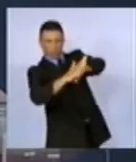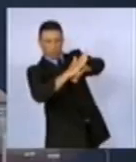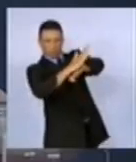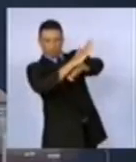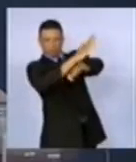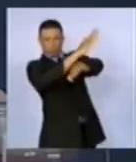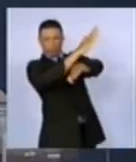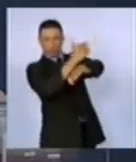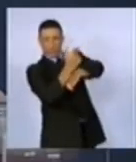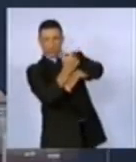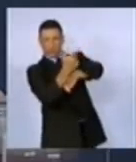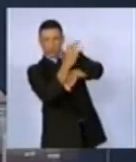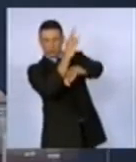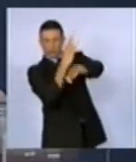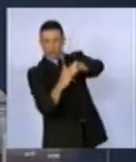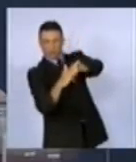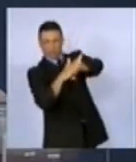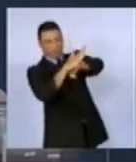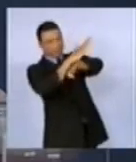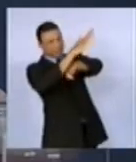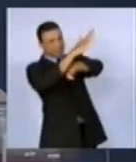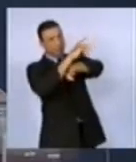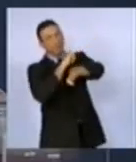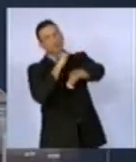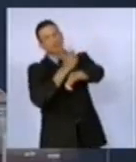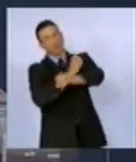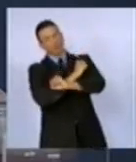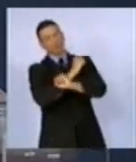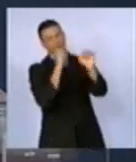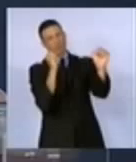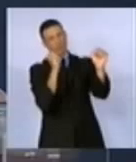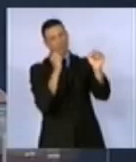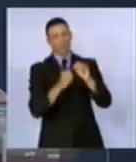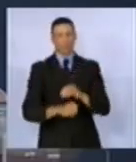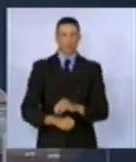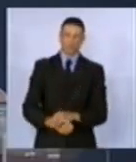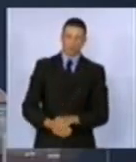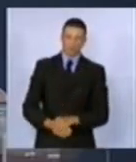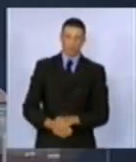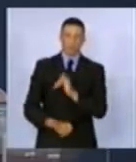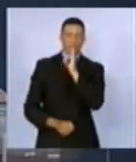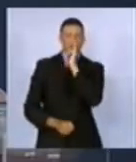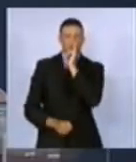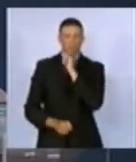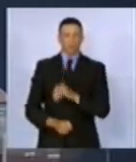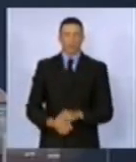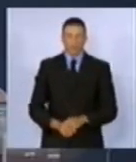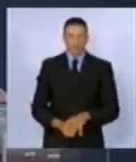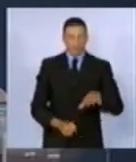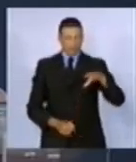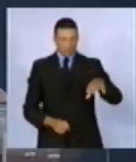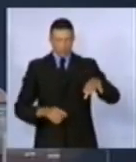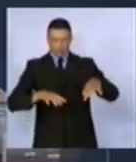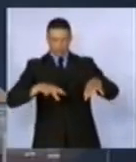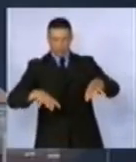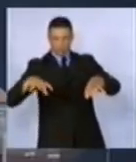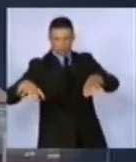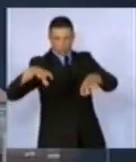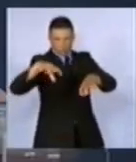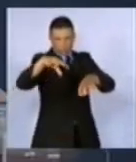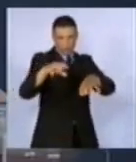maior que 12% o que começou a ocorrer também senhor Ministro é que nesses lugares onde algumas unidades T um